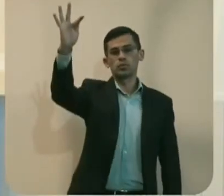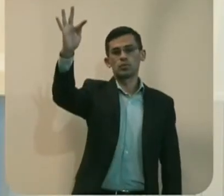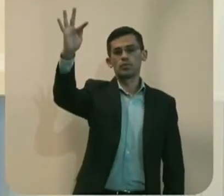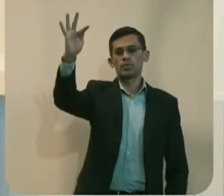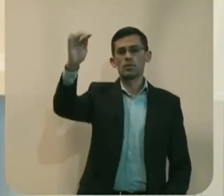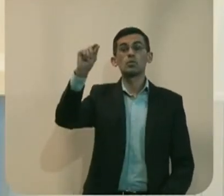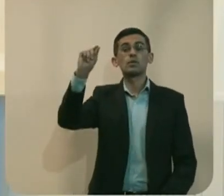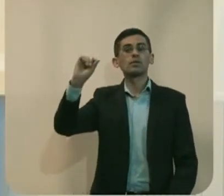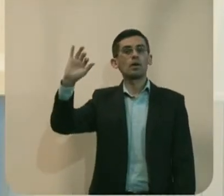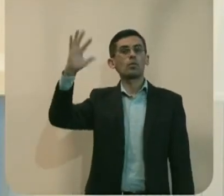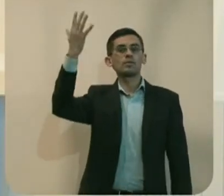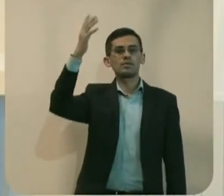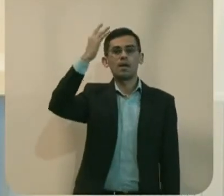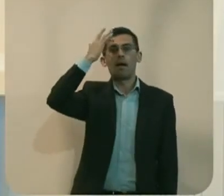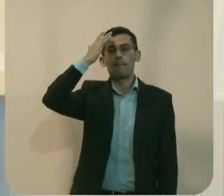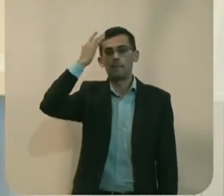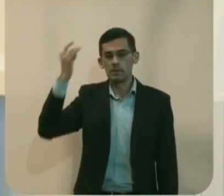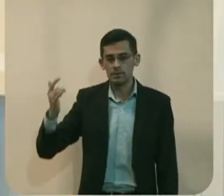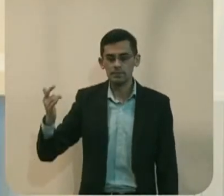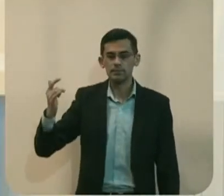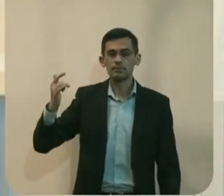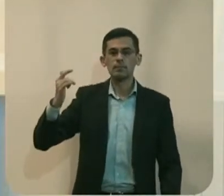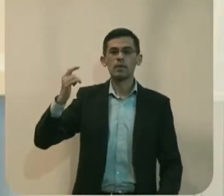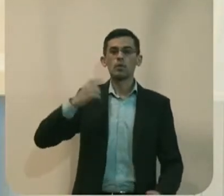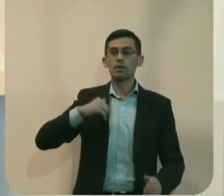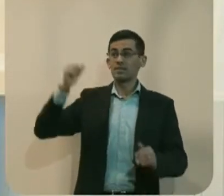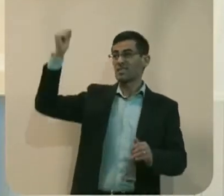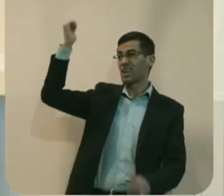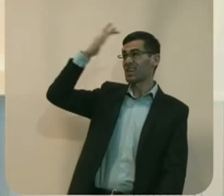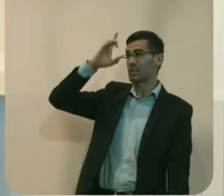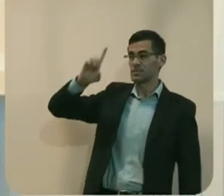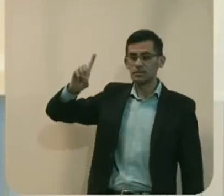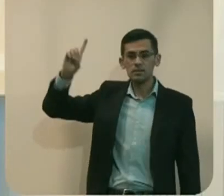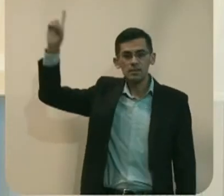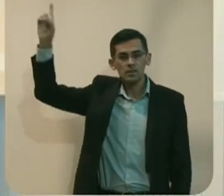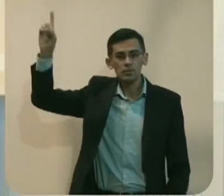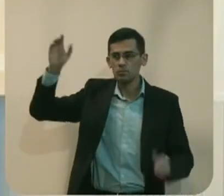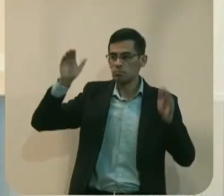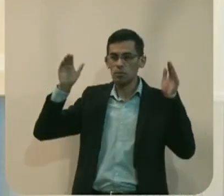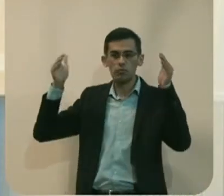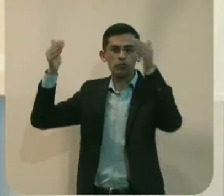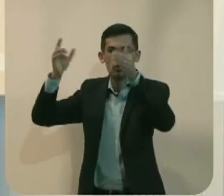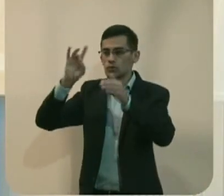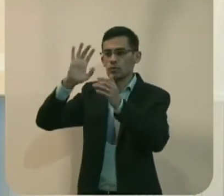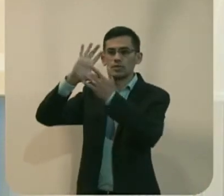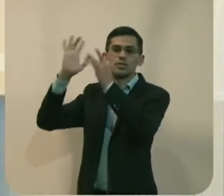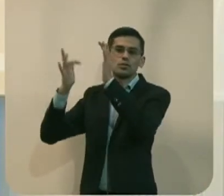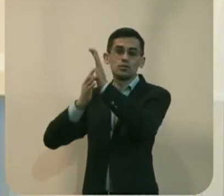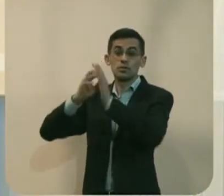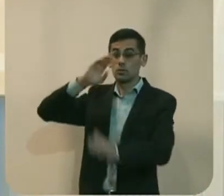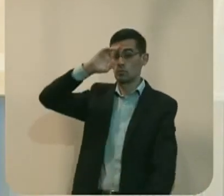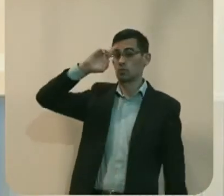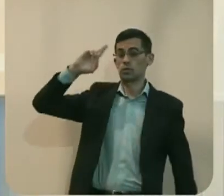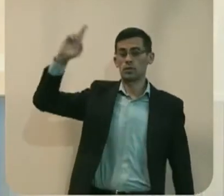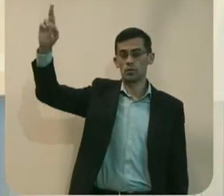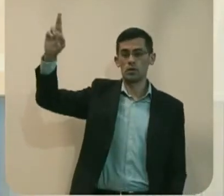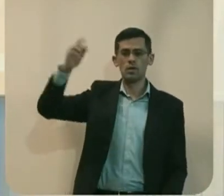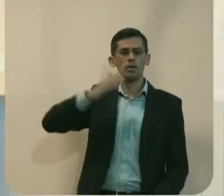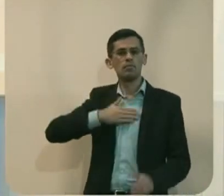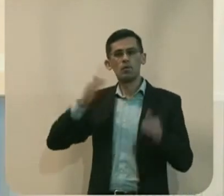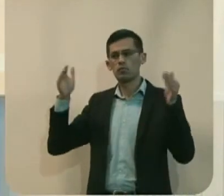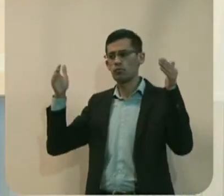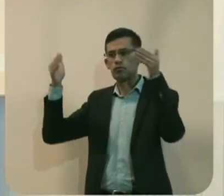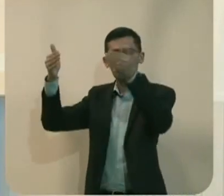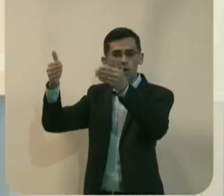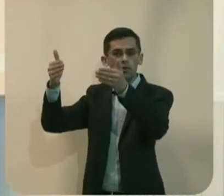no que vai acontecer amanhã, o meu foco está na graça de Deus, o meu foco está em Jesus Cristo, o Senhor, o meu foco